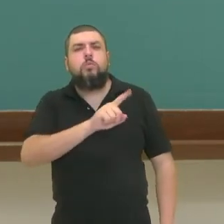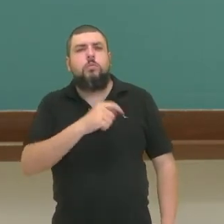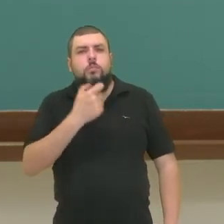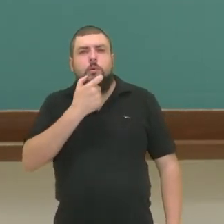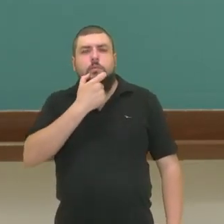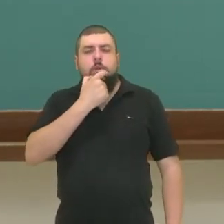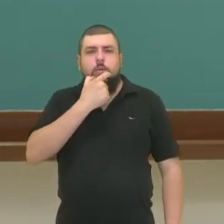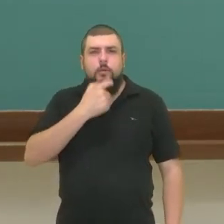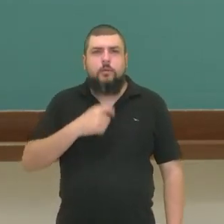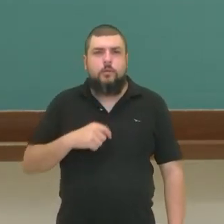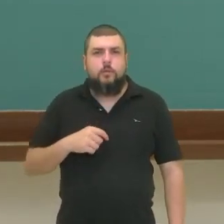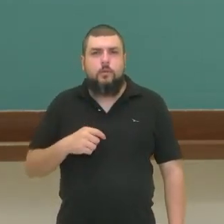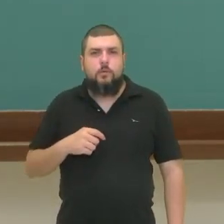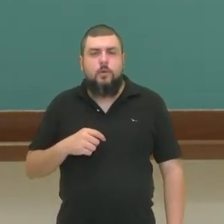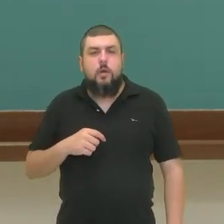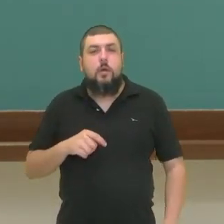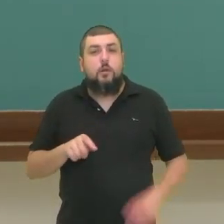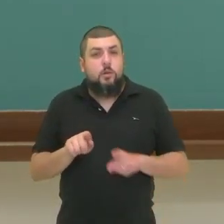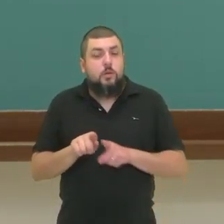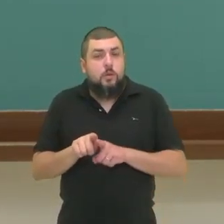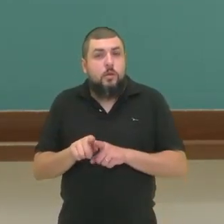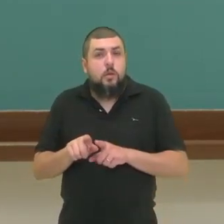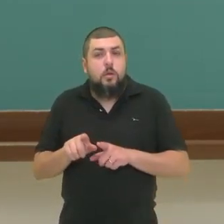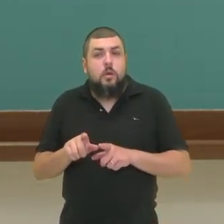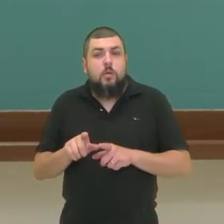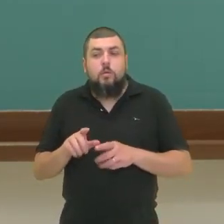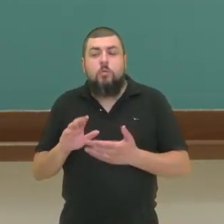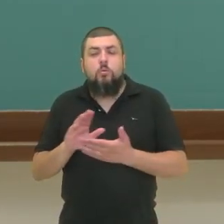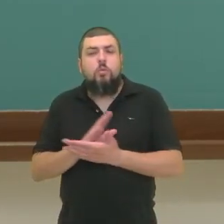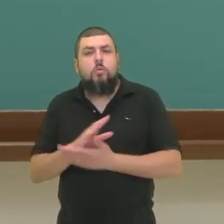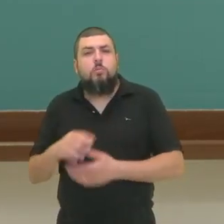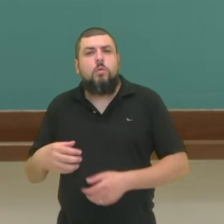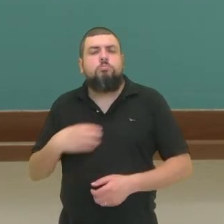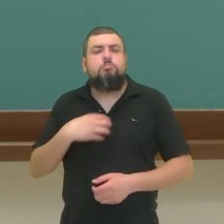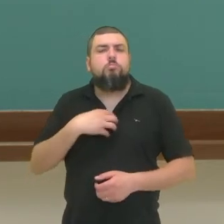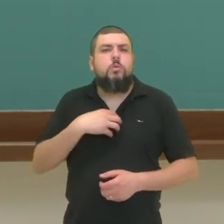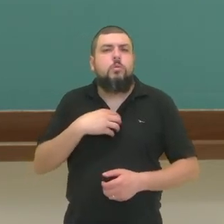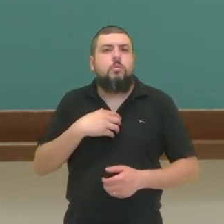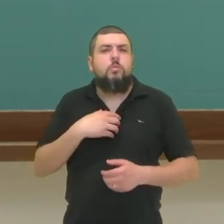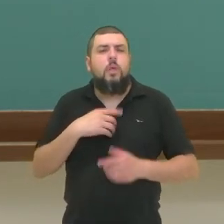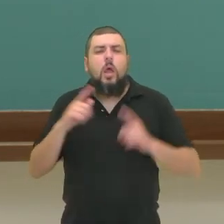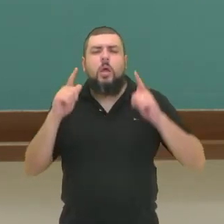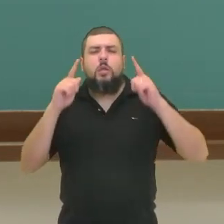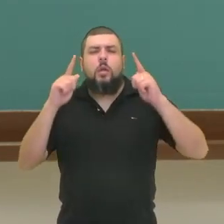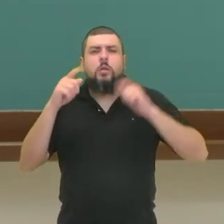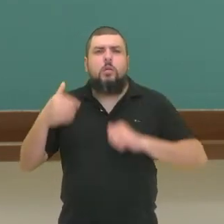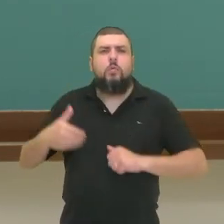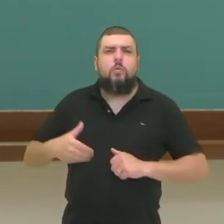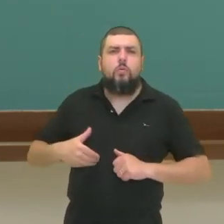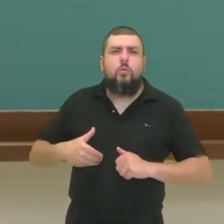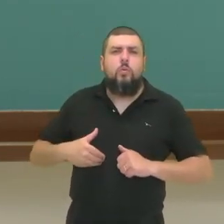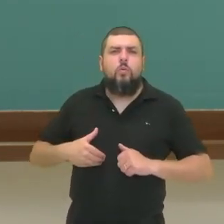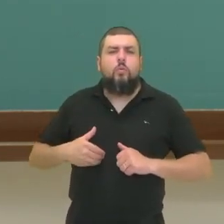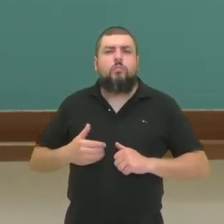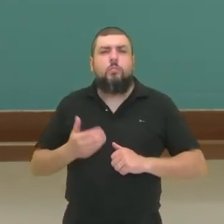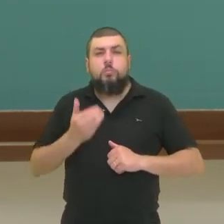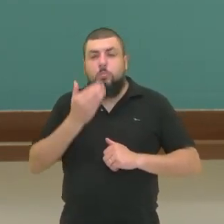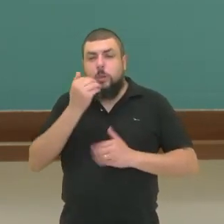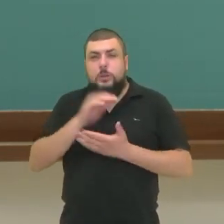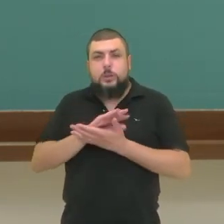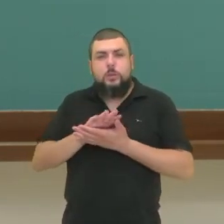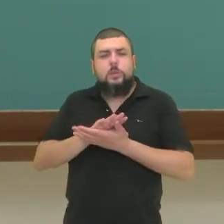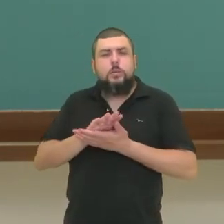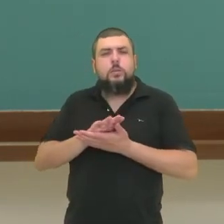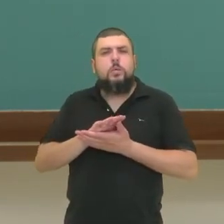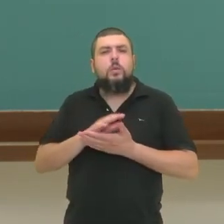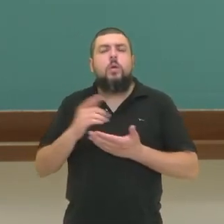e outras atitudes pacíficas. Eles conseguiam atrair a atenção do mundo para o que estava acontecendo na